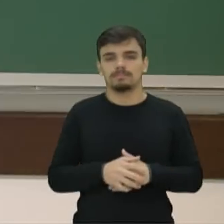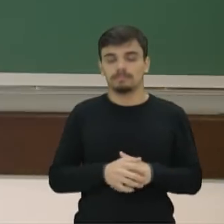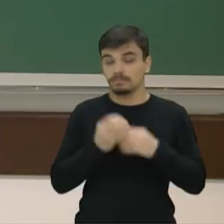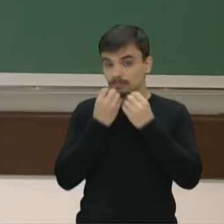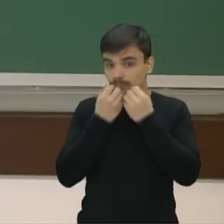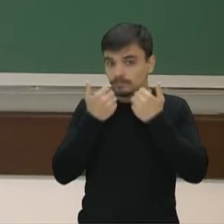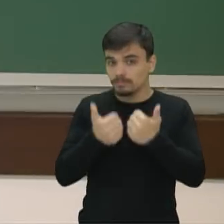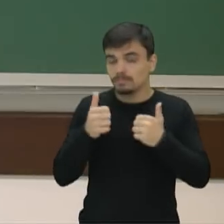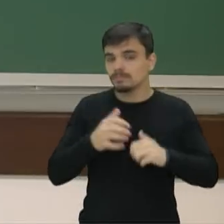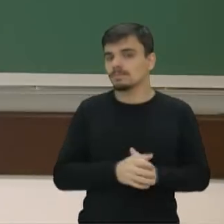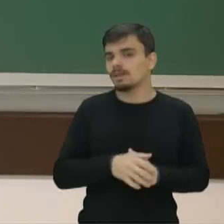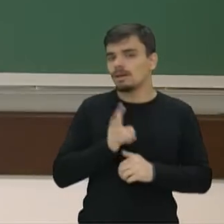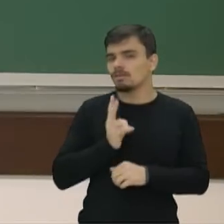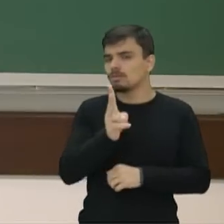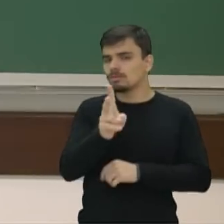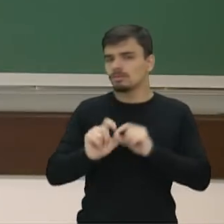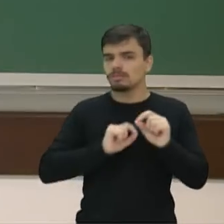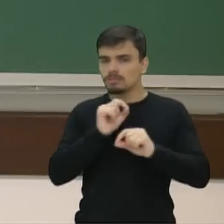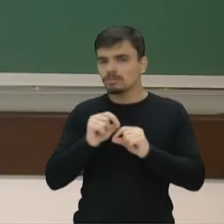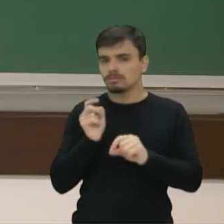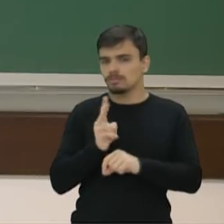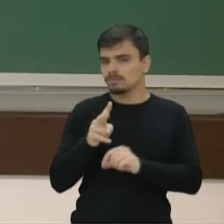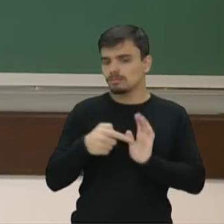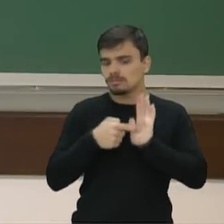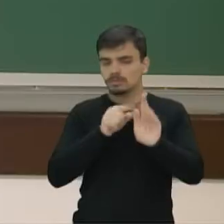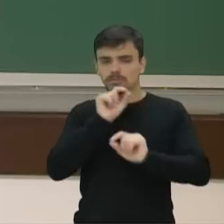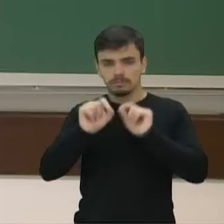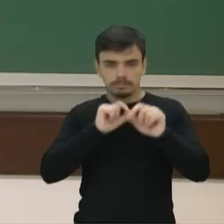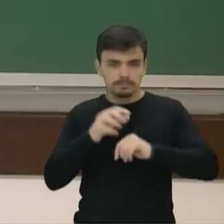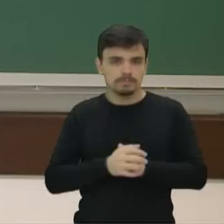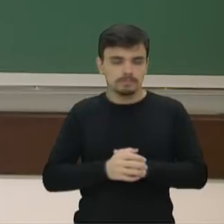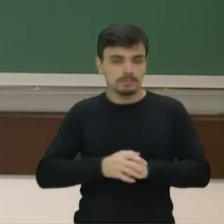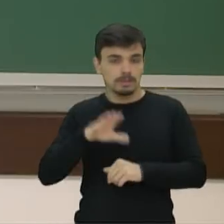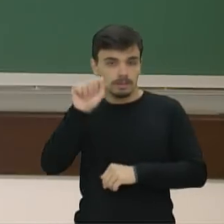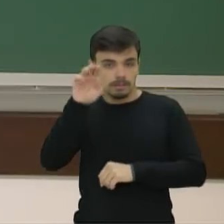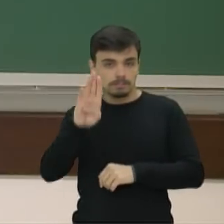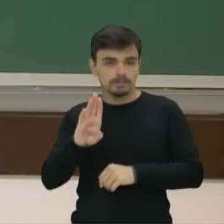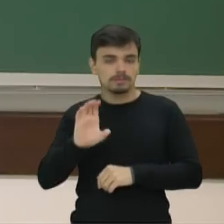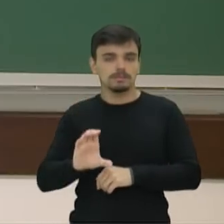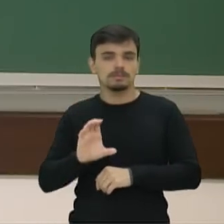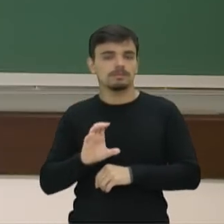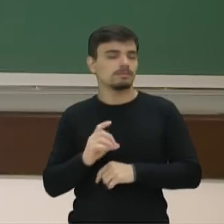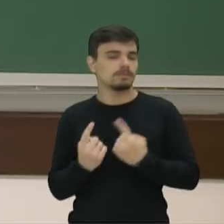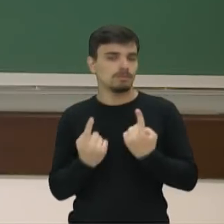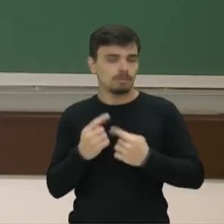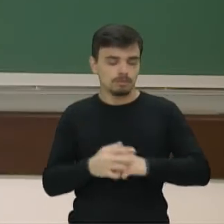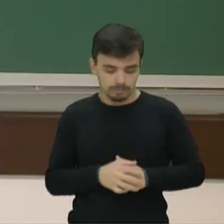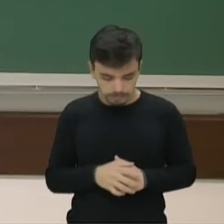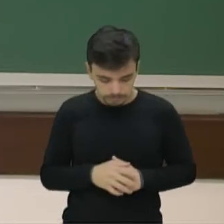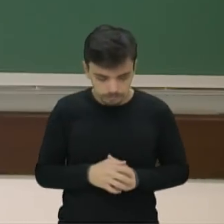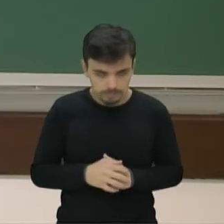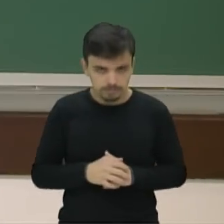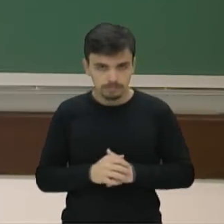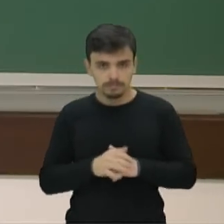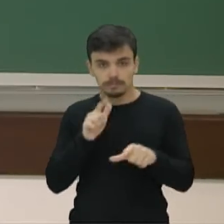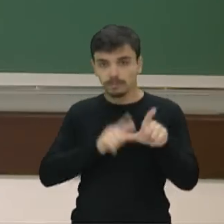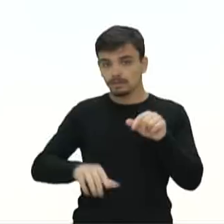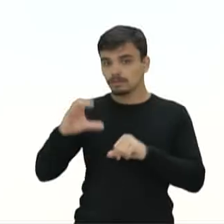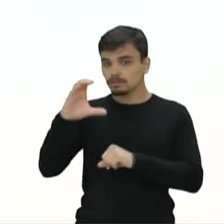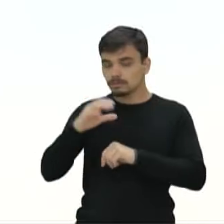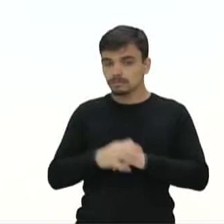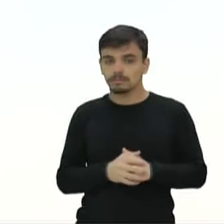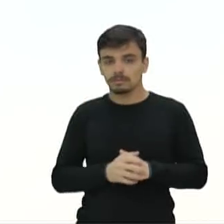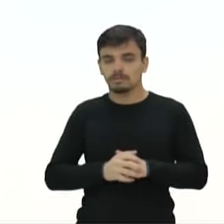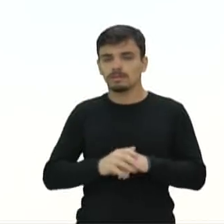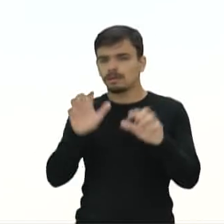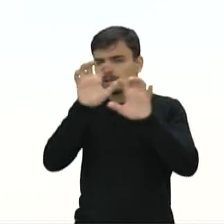Muito bem, dando continuidade aqui, ó, o que você indicou? Letra A, letra B ou letra C? Vamos lá na tela, a letra C. O